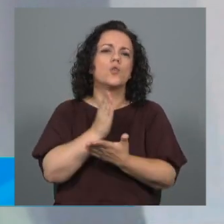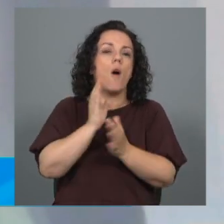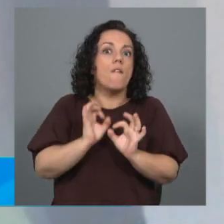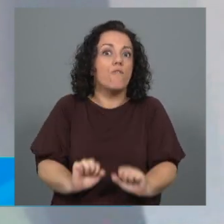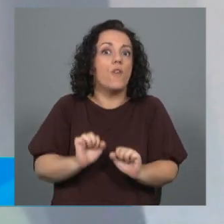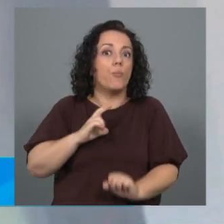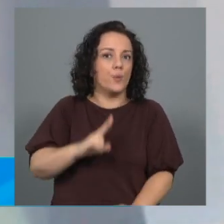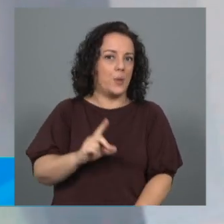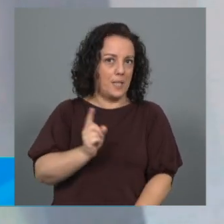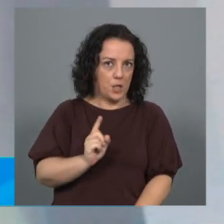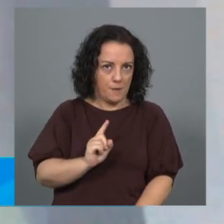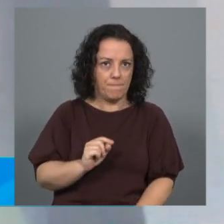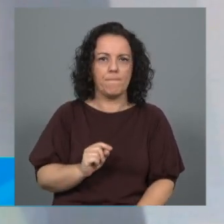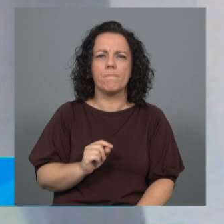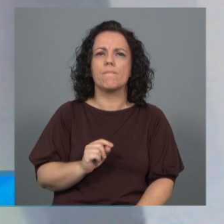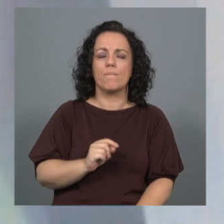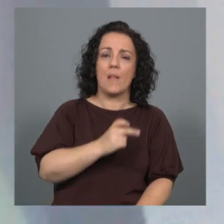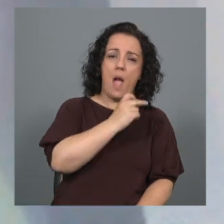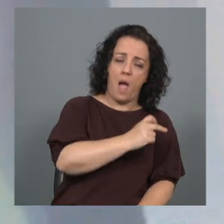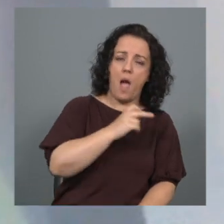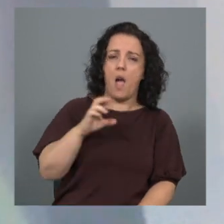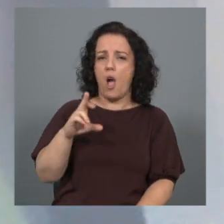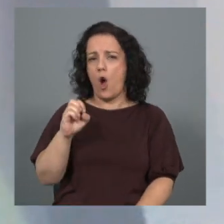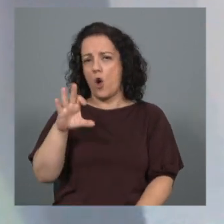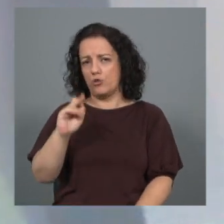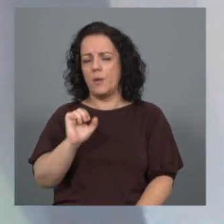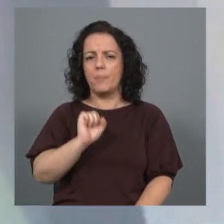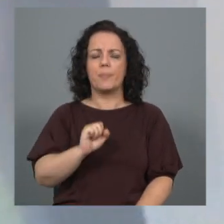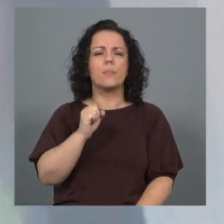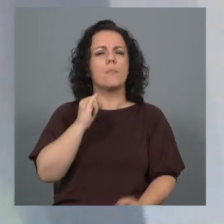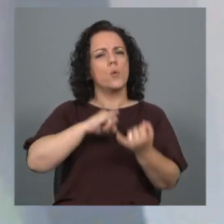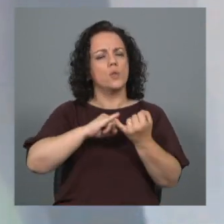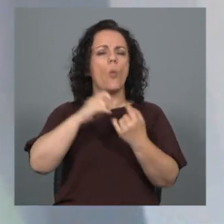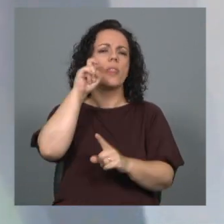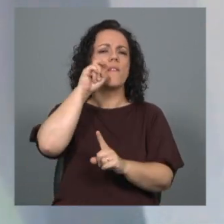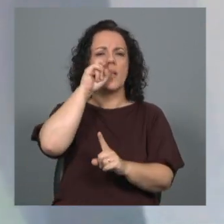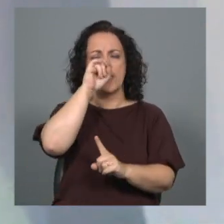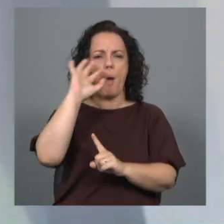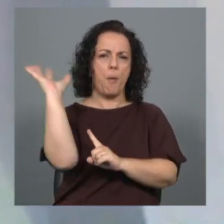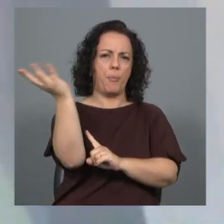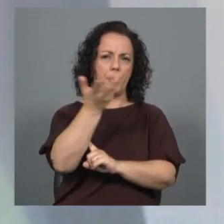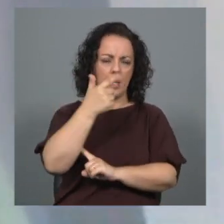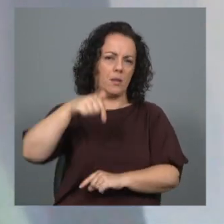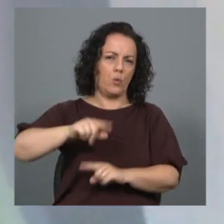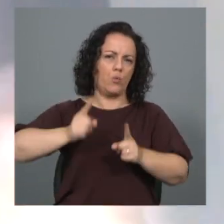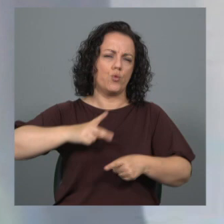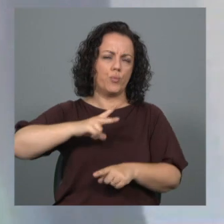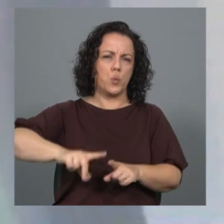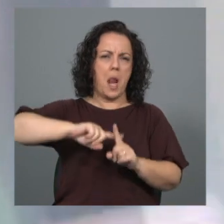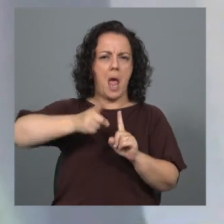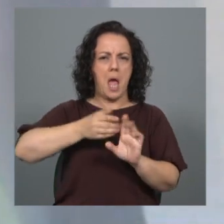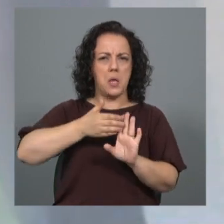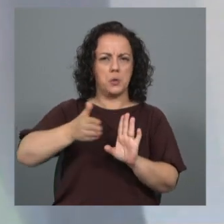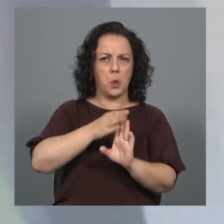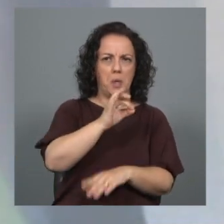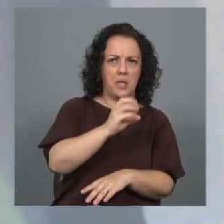A Rocha, como organização de defesa do ambiente, começou em Portugal, na década de 80, entretanto